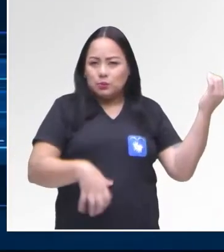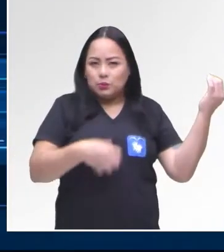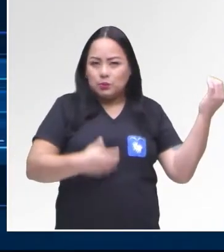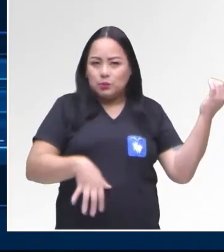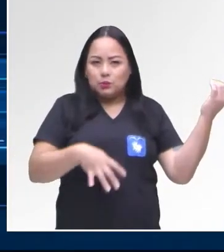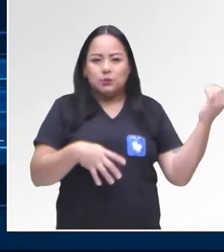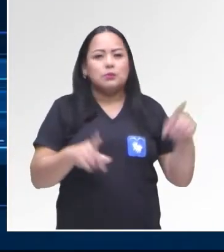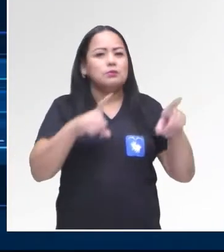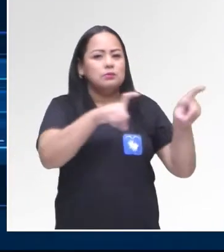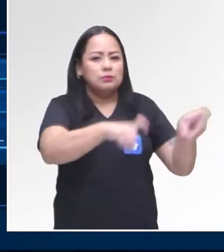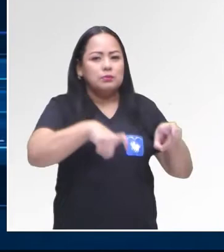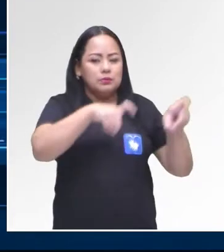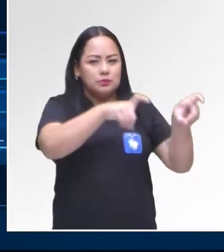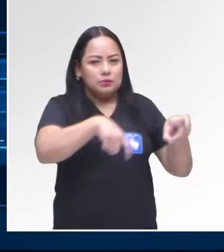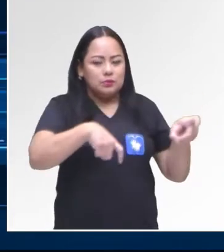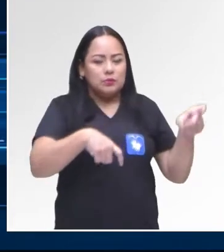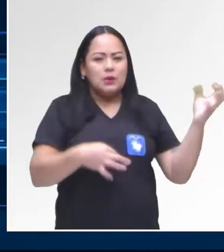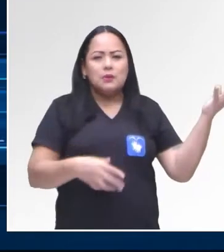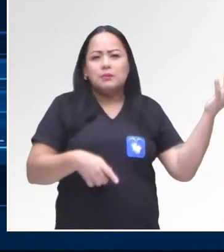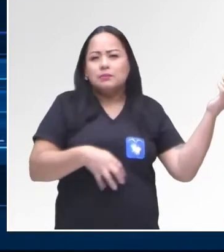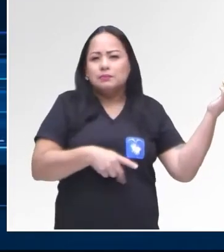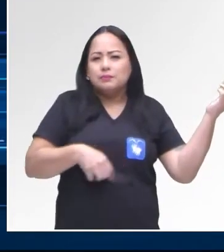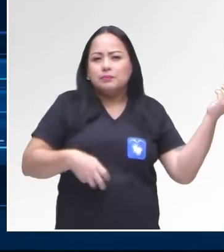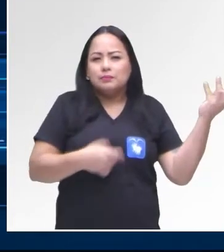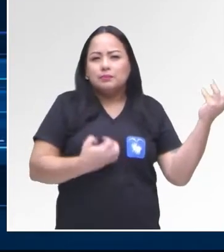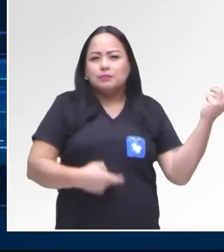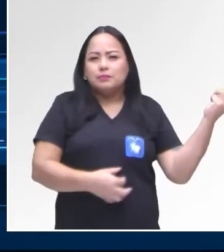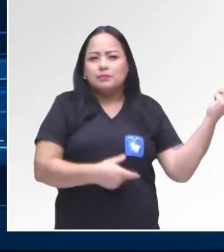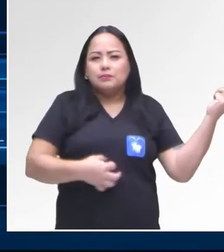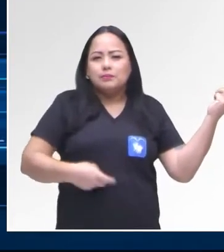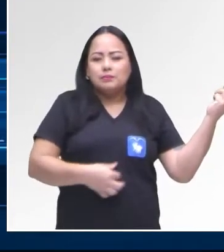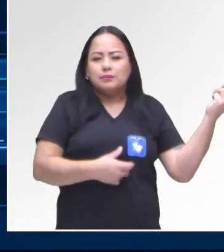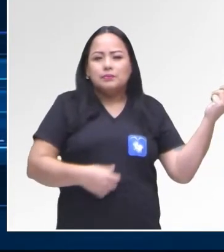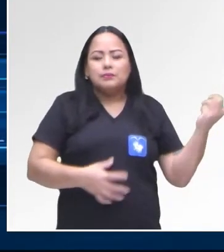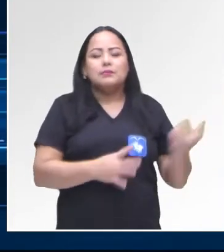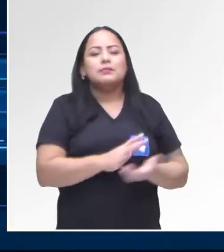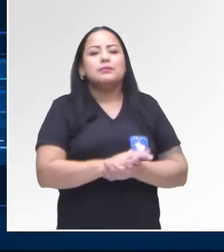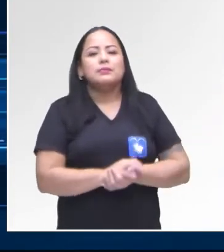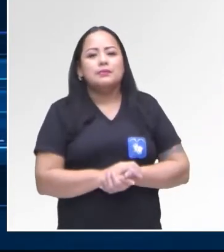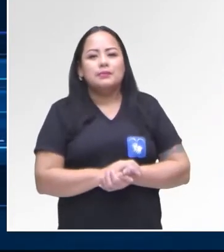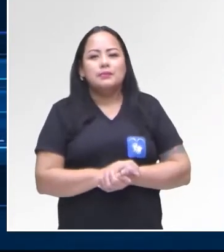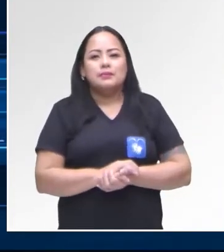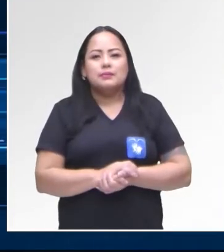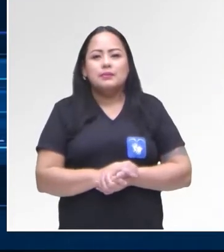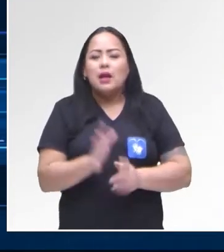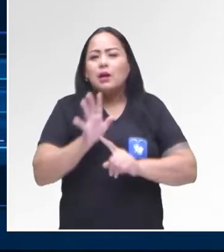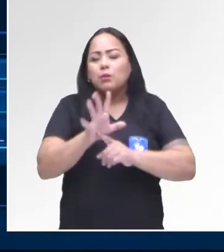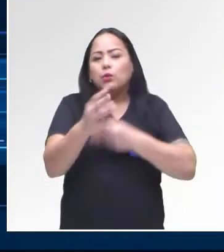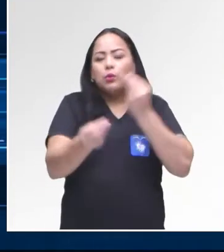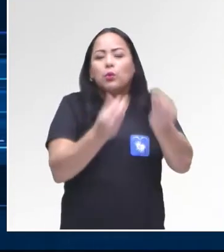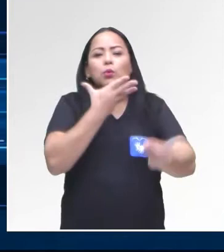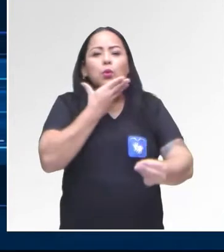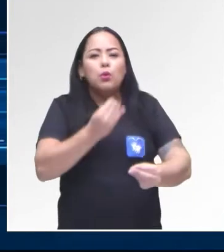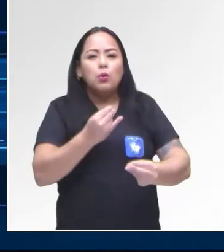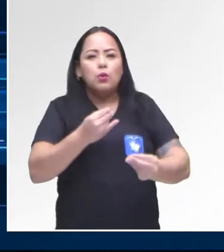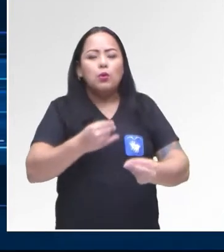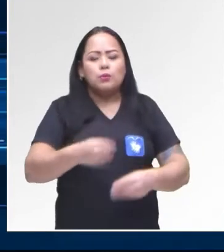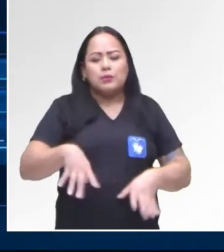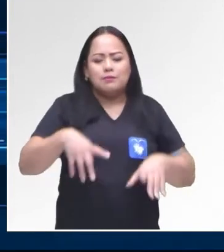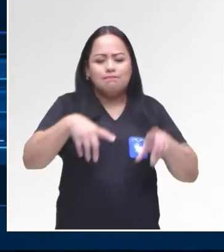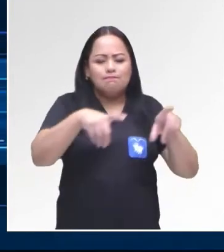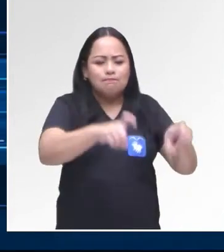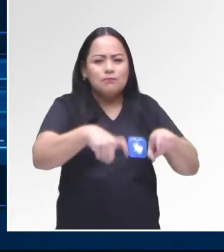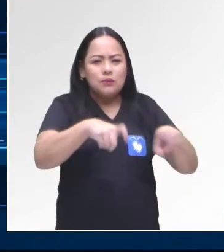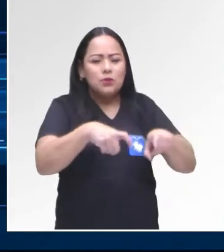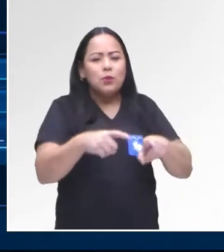falamos, ou as modas de viola, o modão, né? O modão de viola também, já retrata o homem no campo. E Vitor e Léo